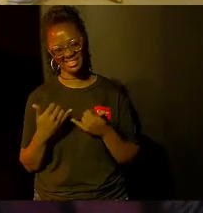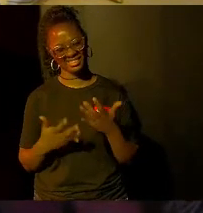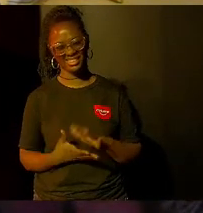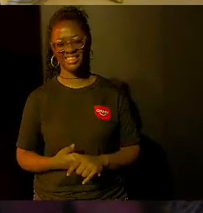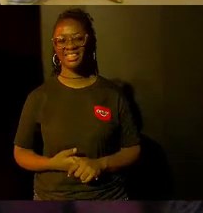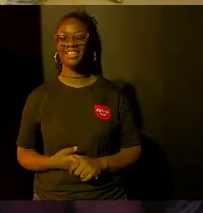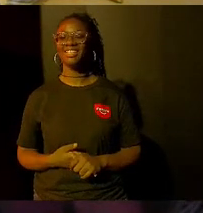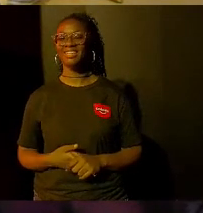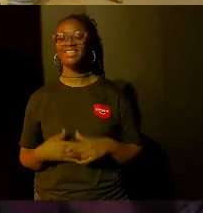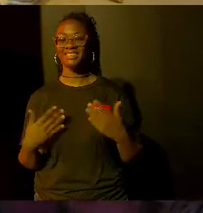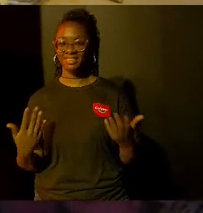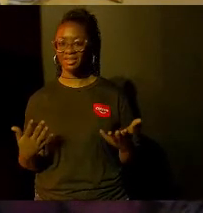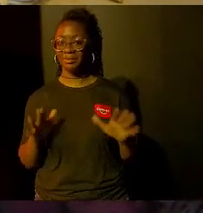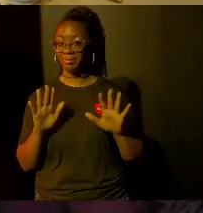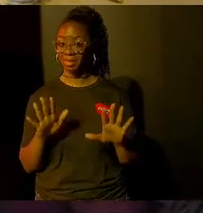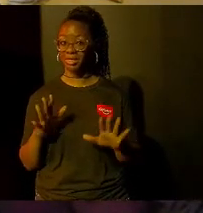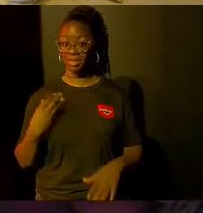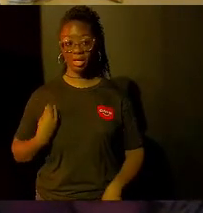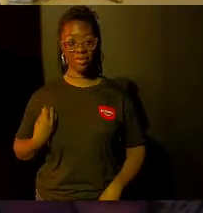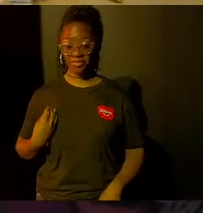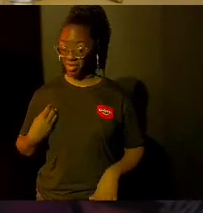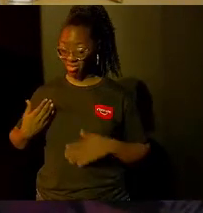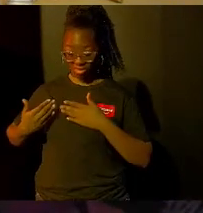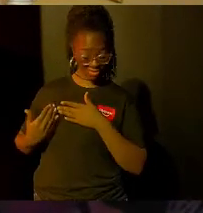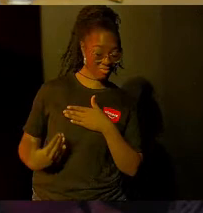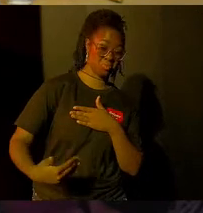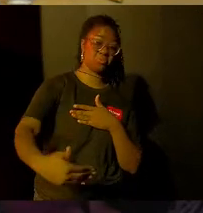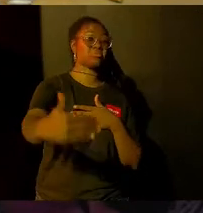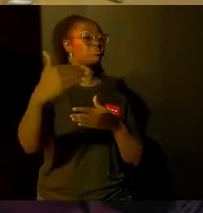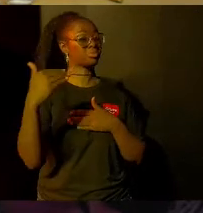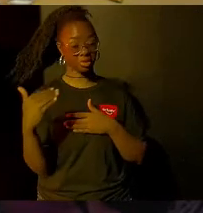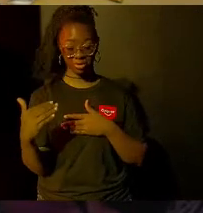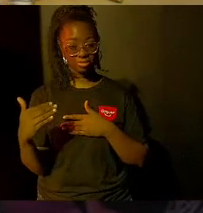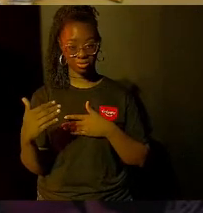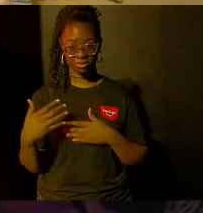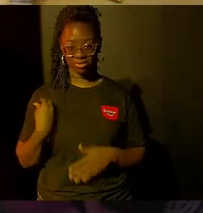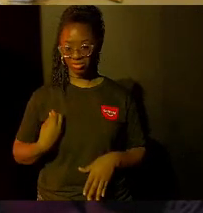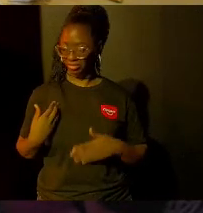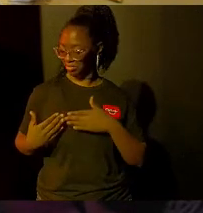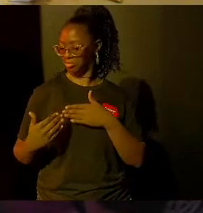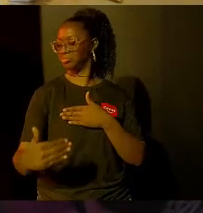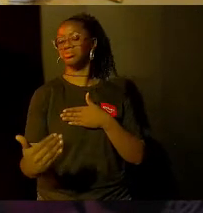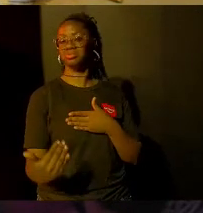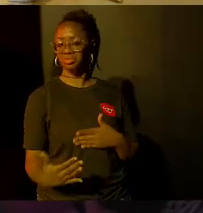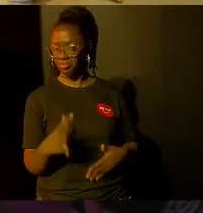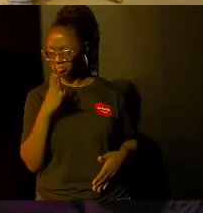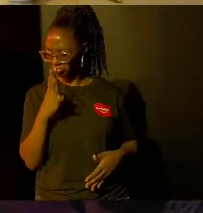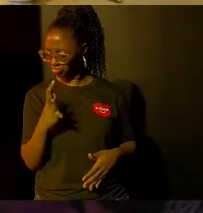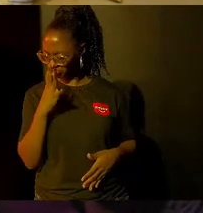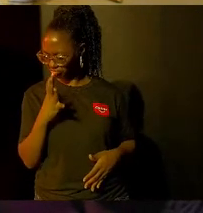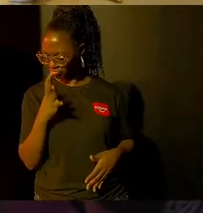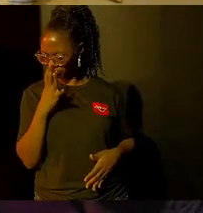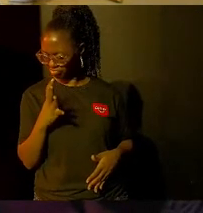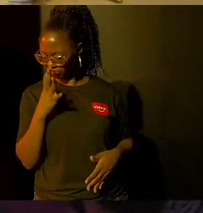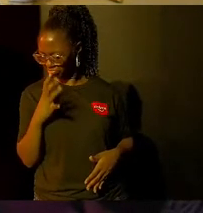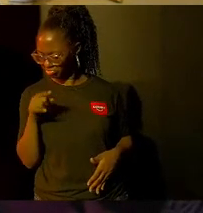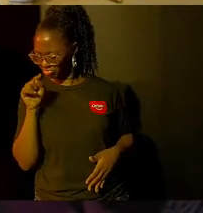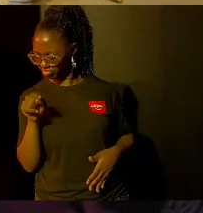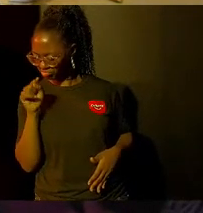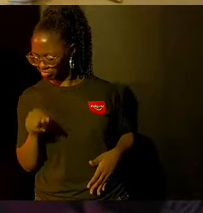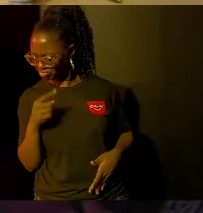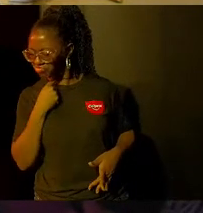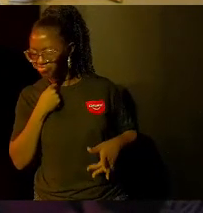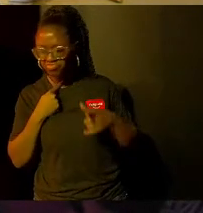ele tem uma vida inteira obcecada pela necessidade de ser